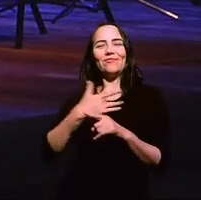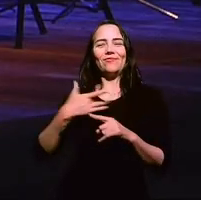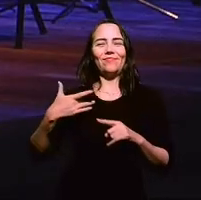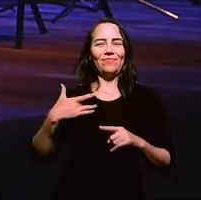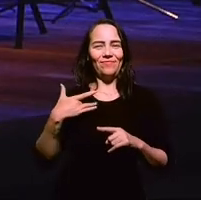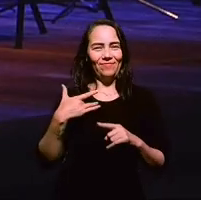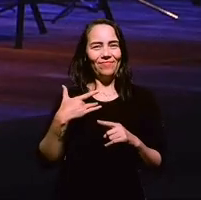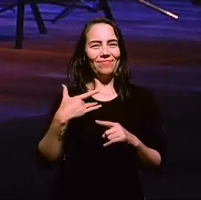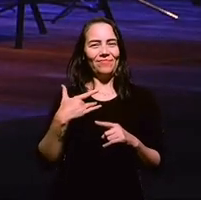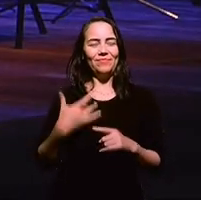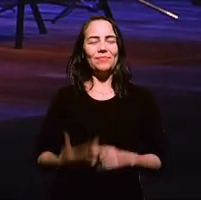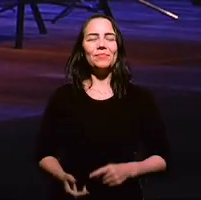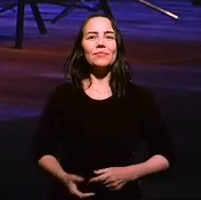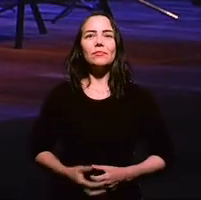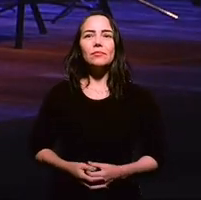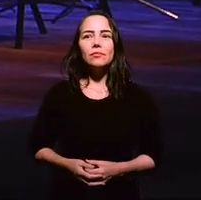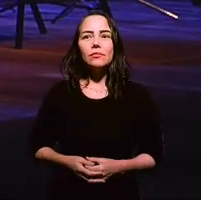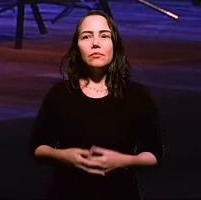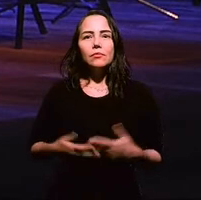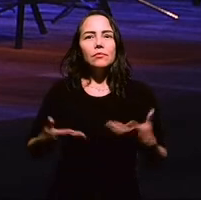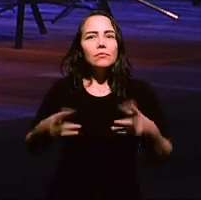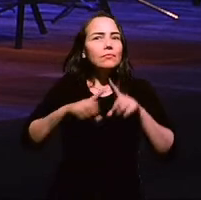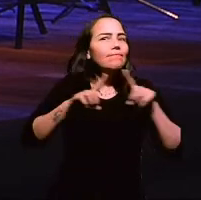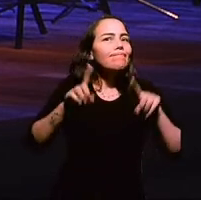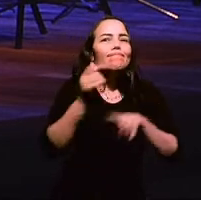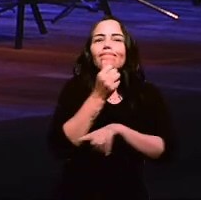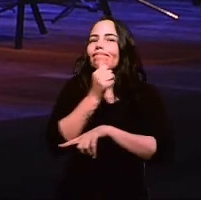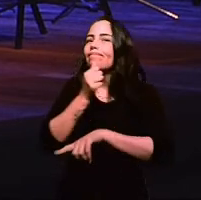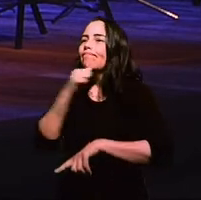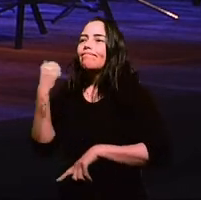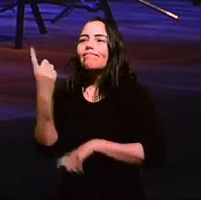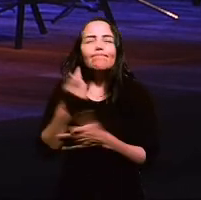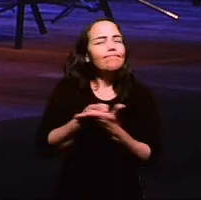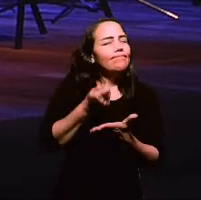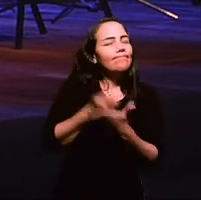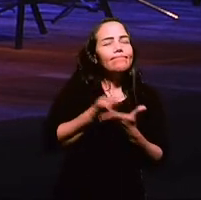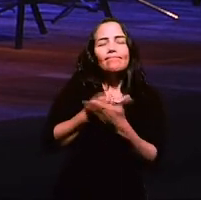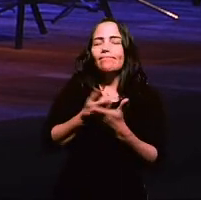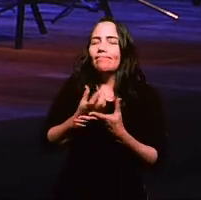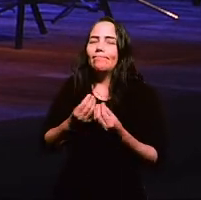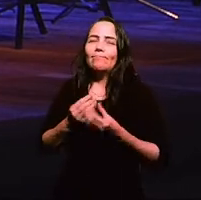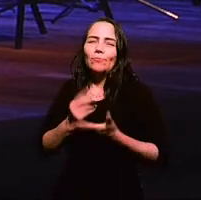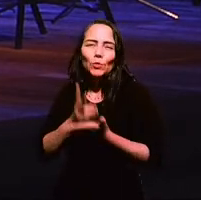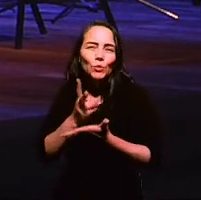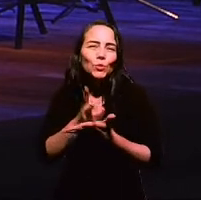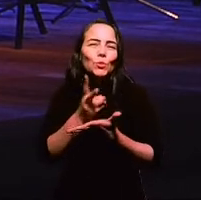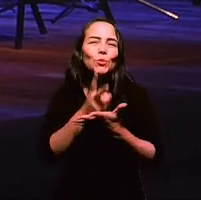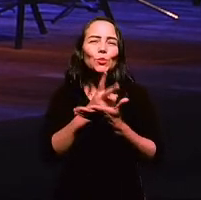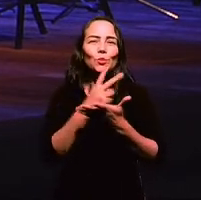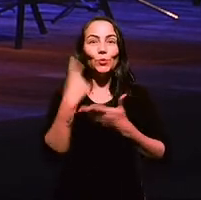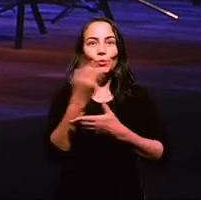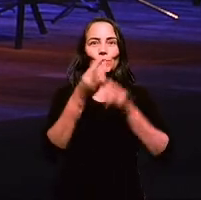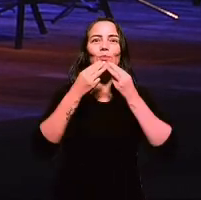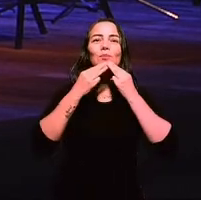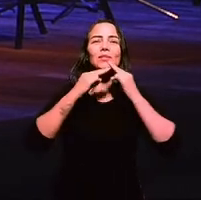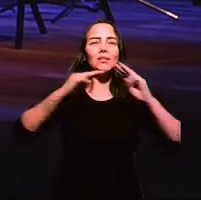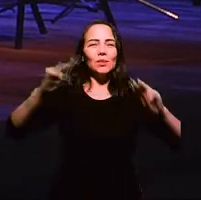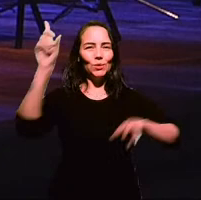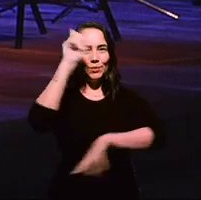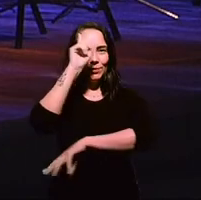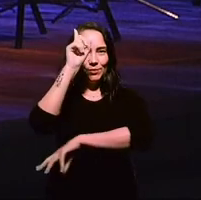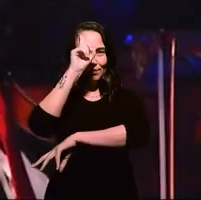a sensação de dever cumprido, mas ainda lutando e muito para continuarmos na nossa missão